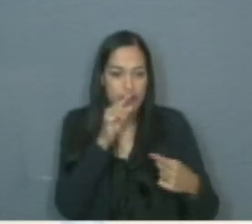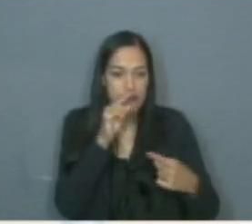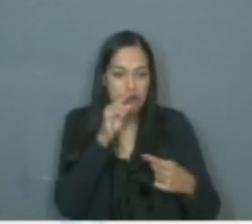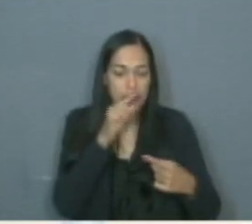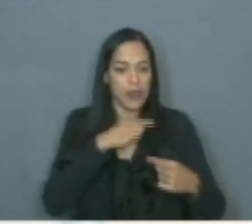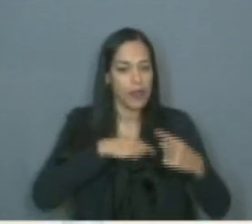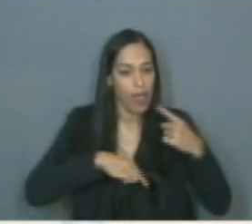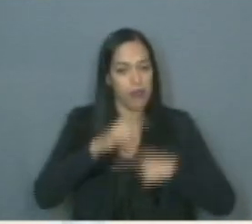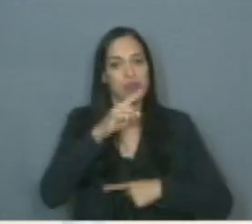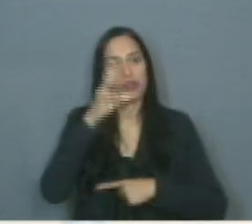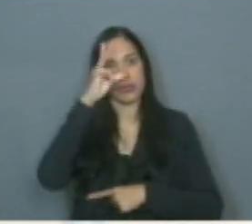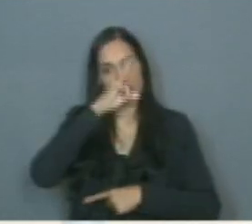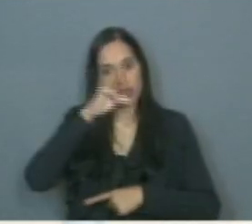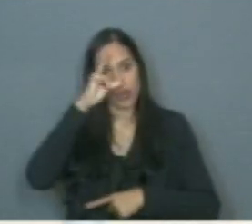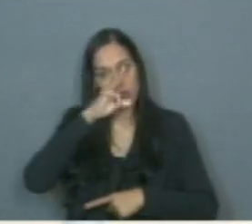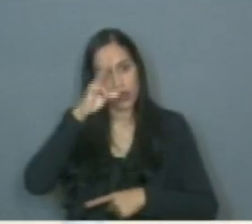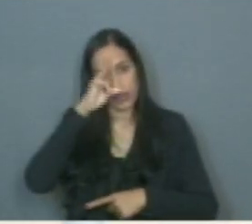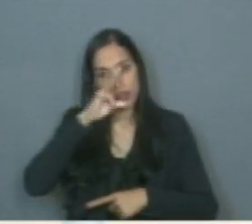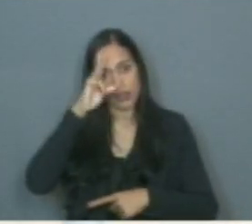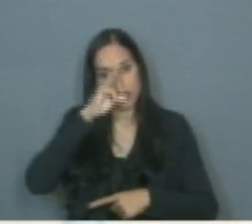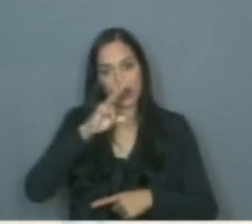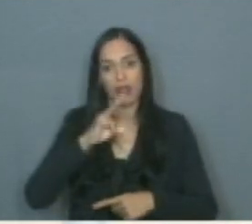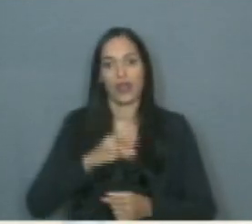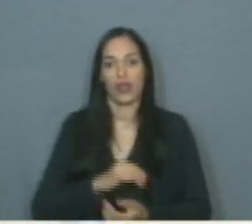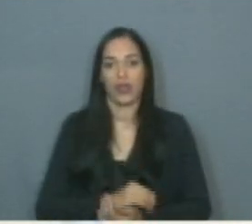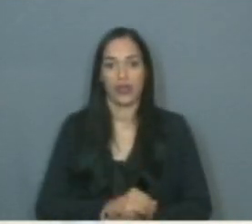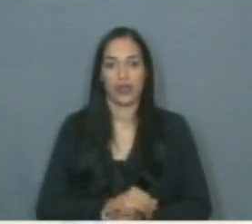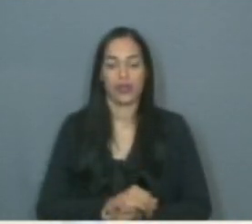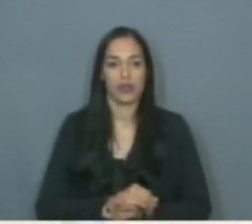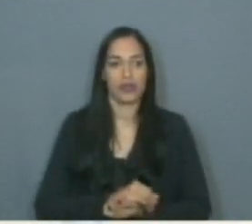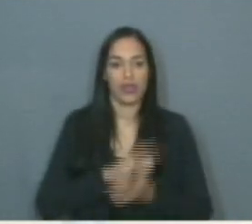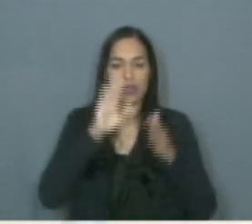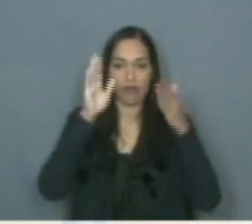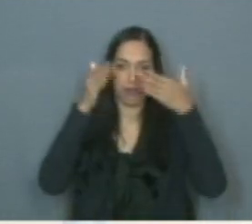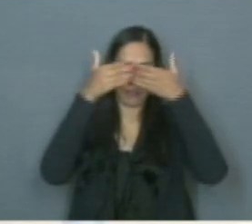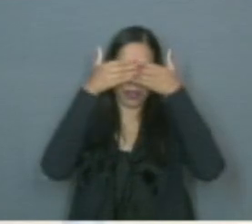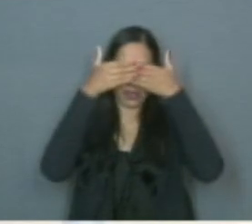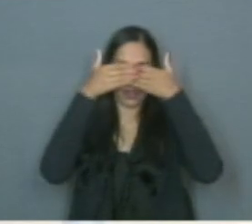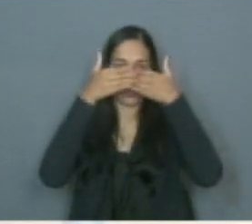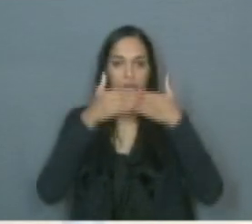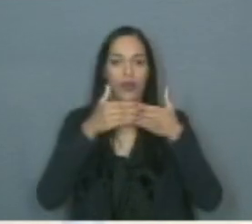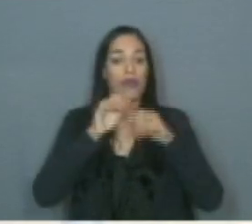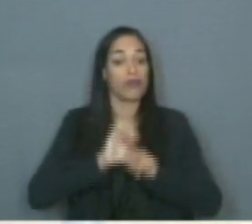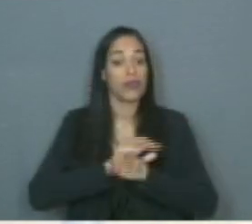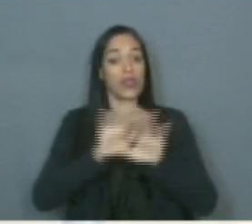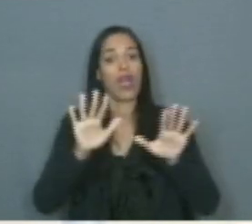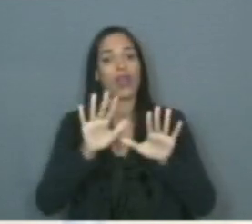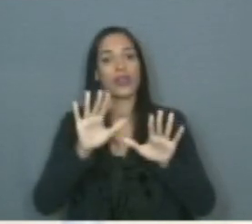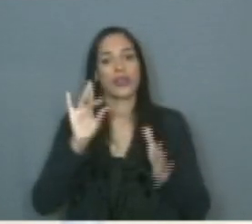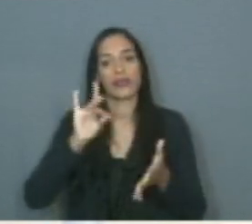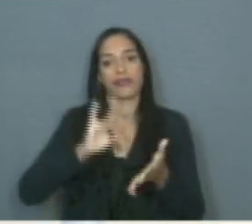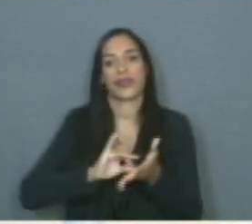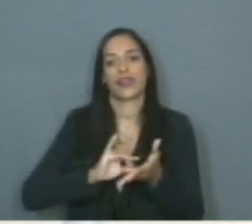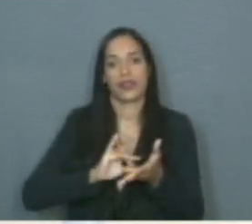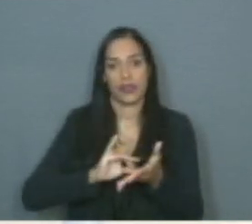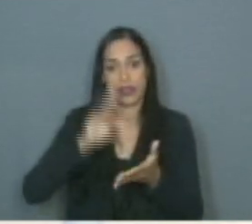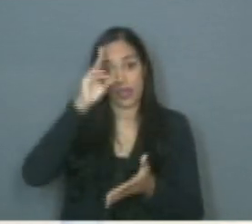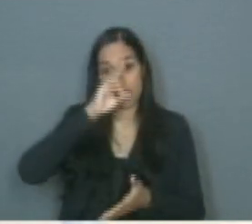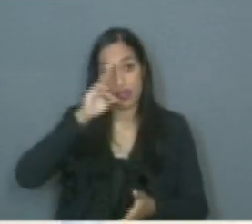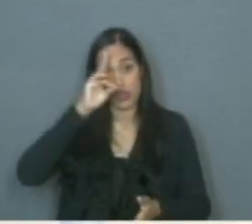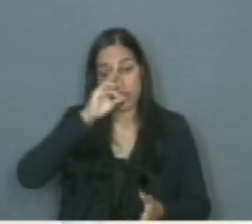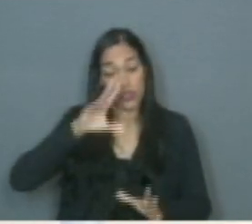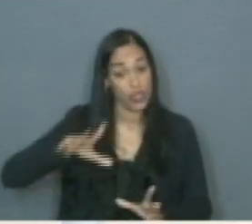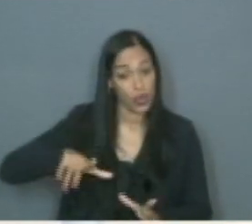histórico e deixa de enxergar o óbvio que está registrado nos anais da história